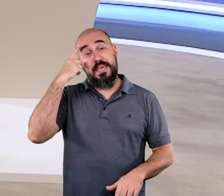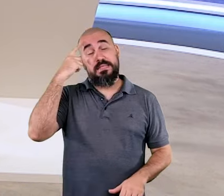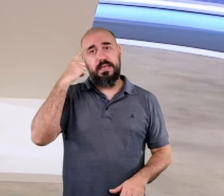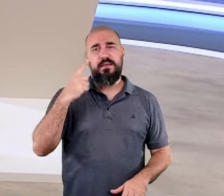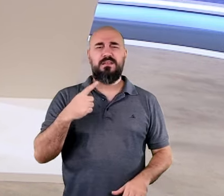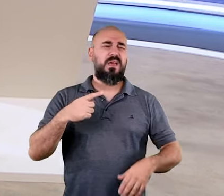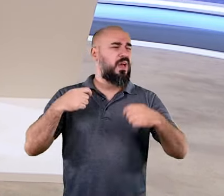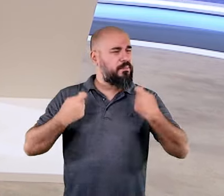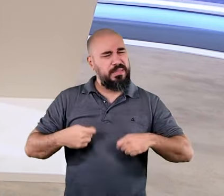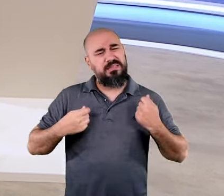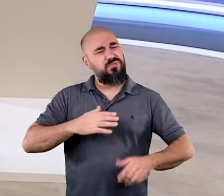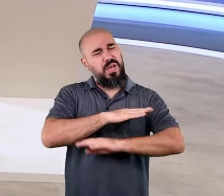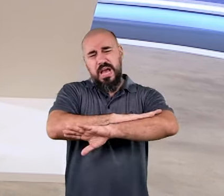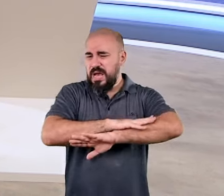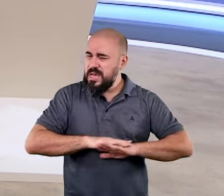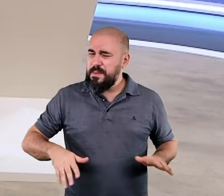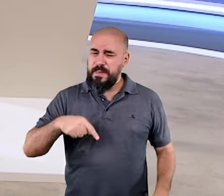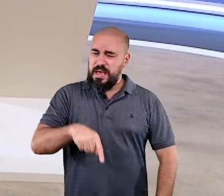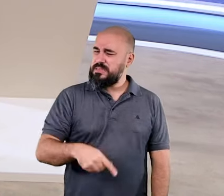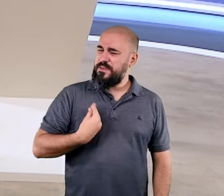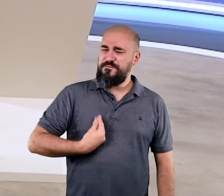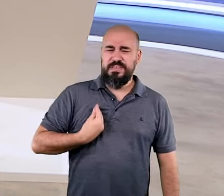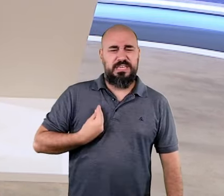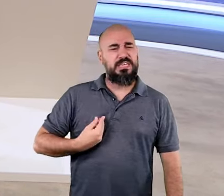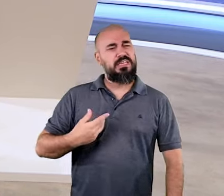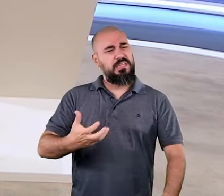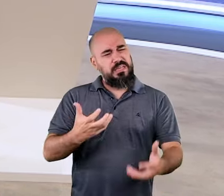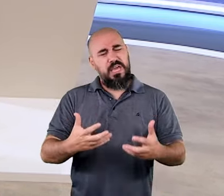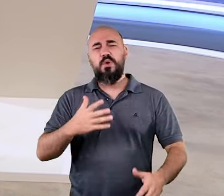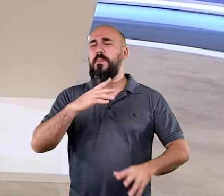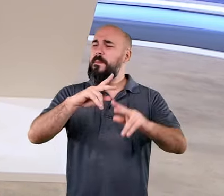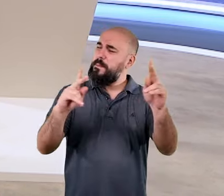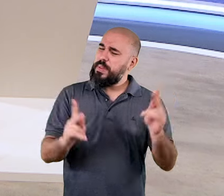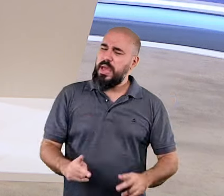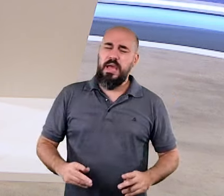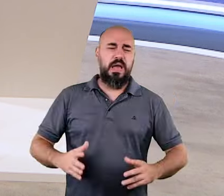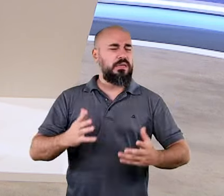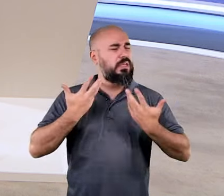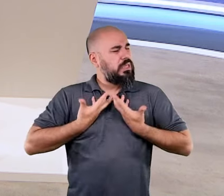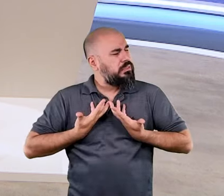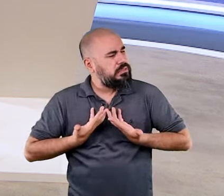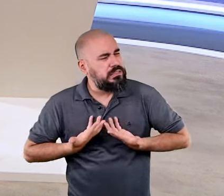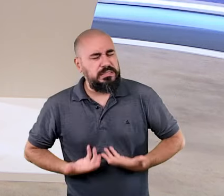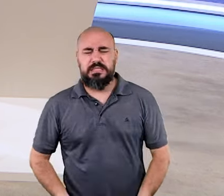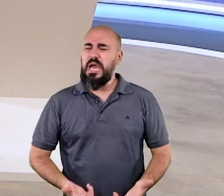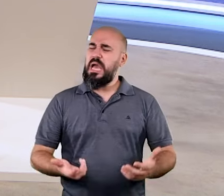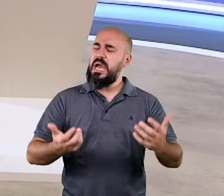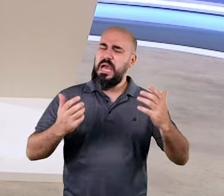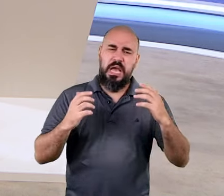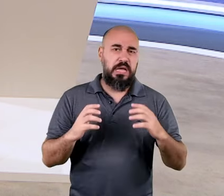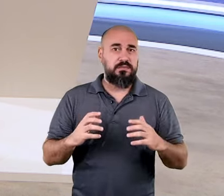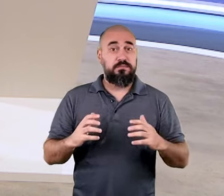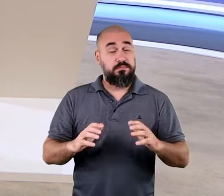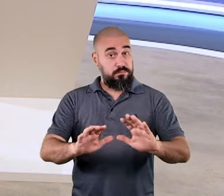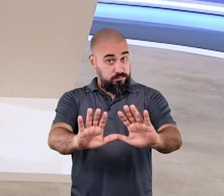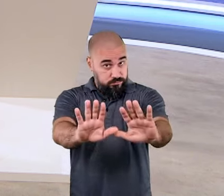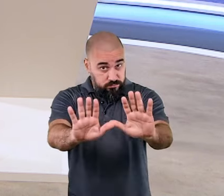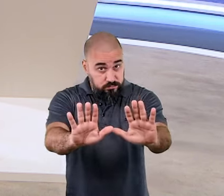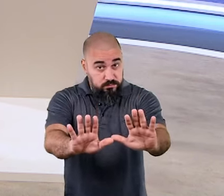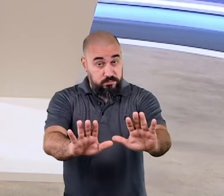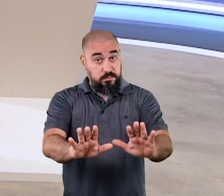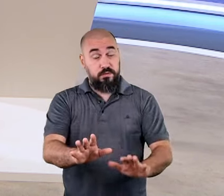tenho que dar um fim nisso aqui para que eu consiga voltar a ter paz. Eu estou chegando a você nesse momento em nome de